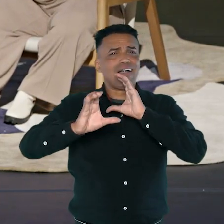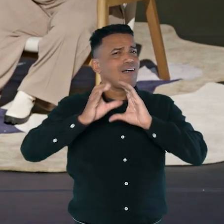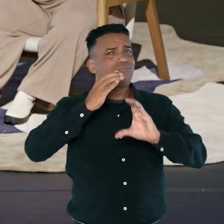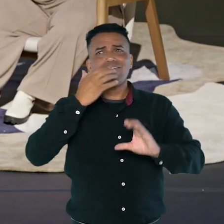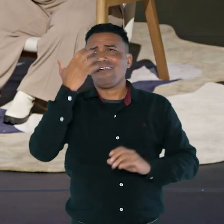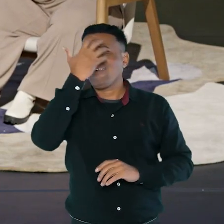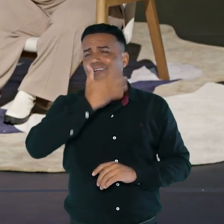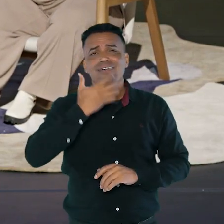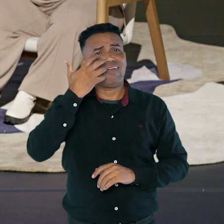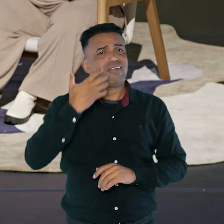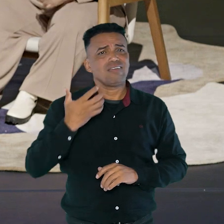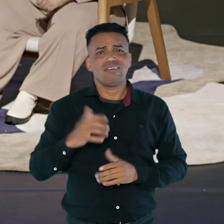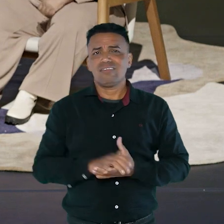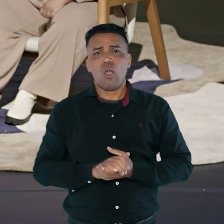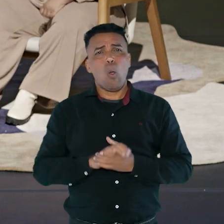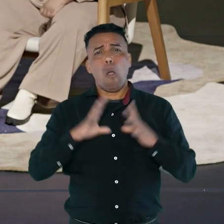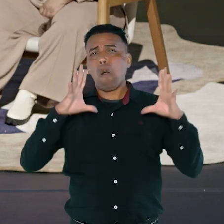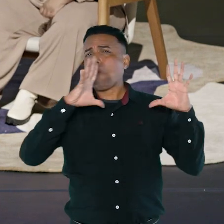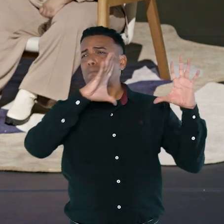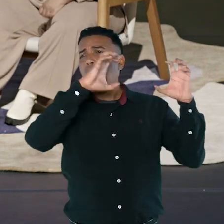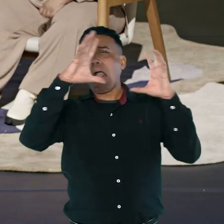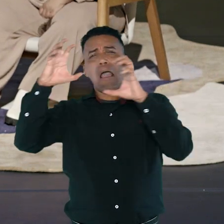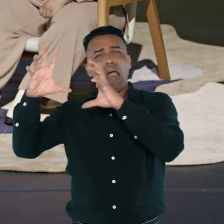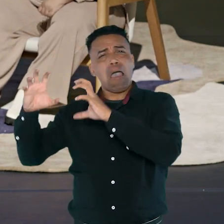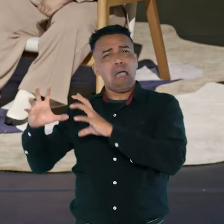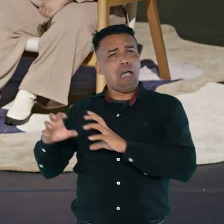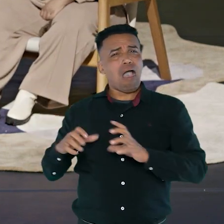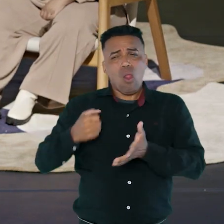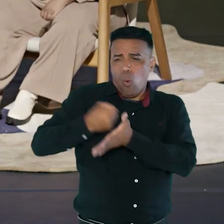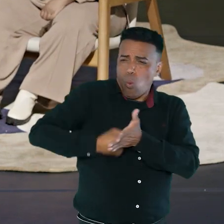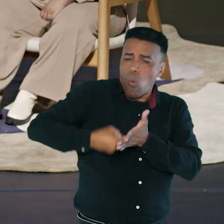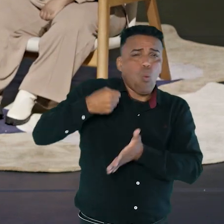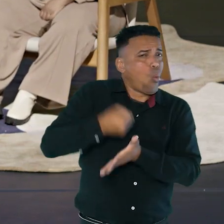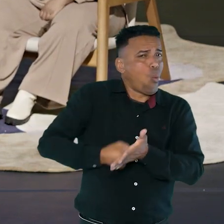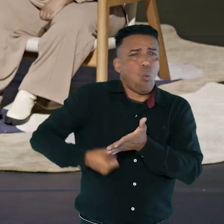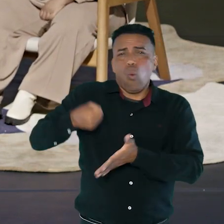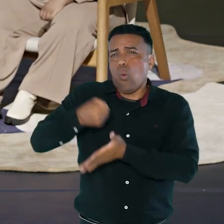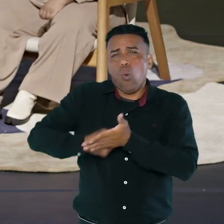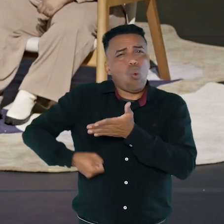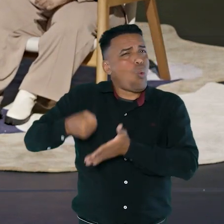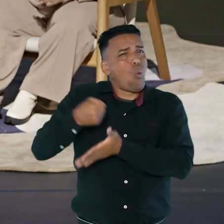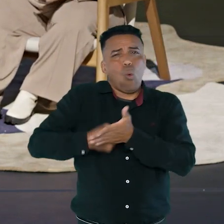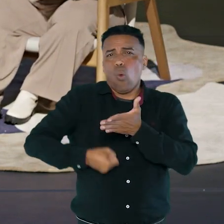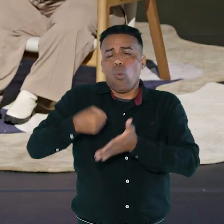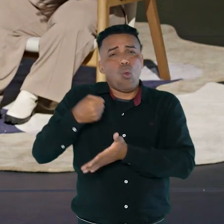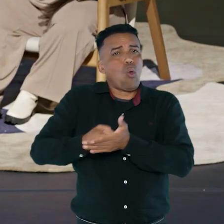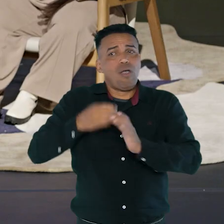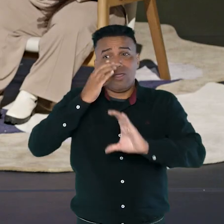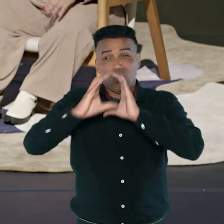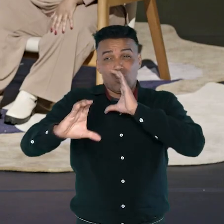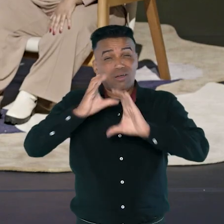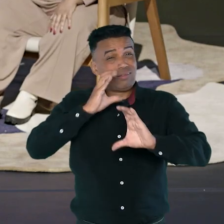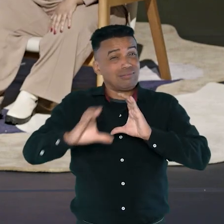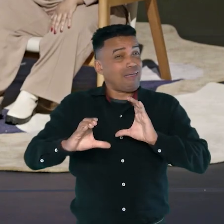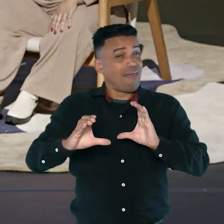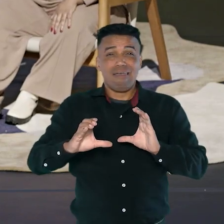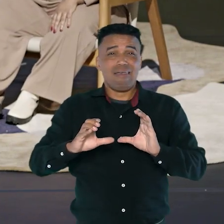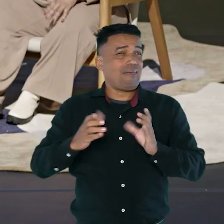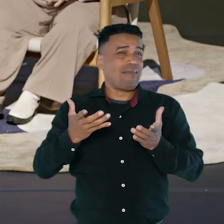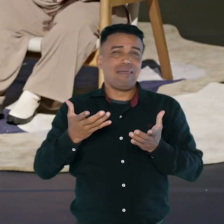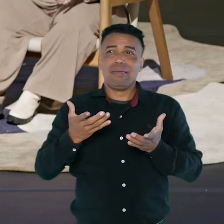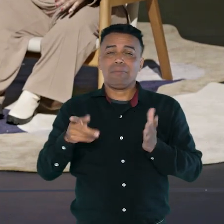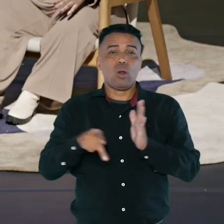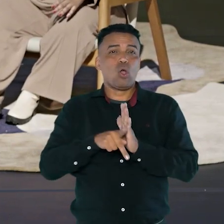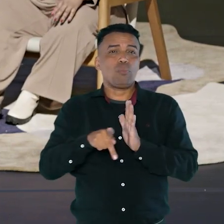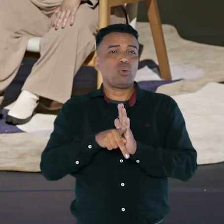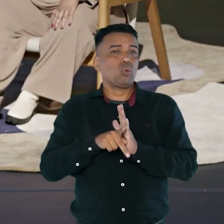eu briguei muito. Nossa, como eu briguei. Cantei as coisas que ninguém queria cantar sobre.